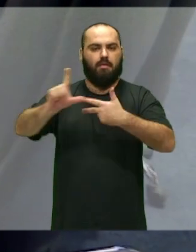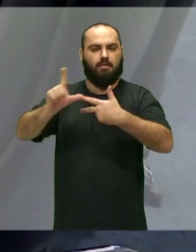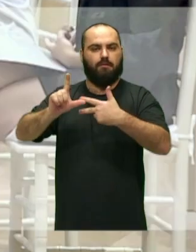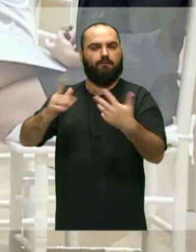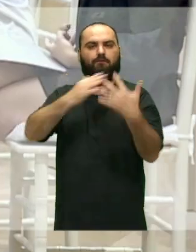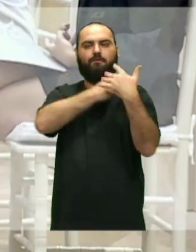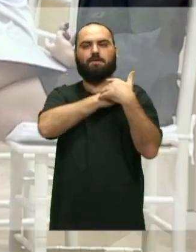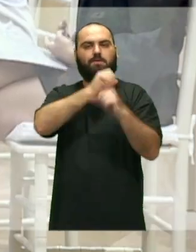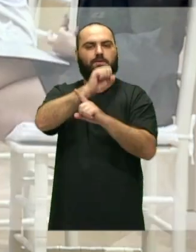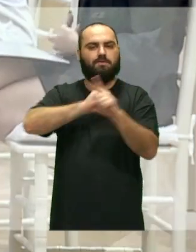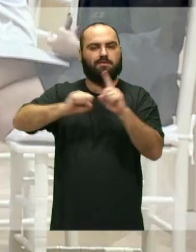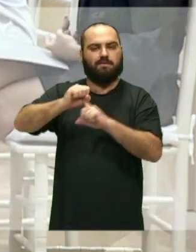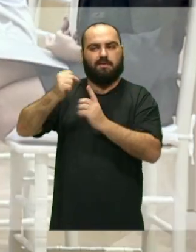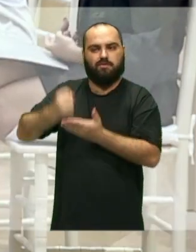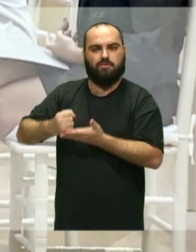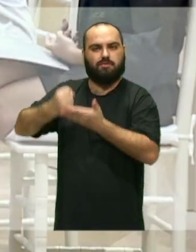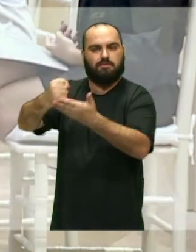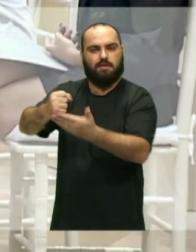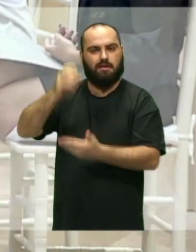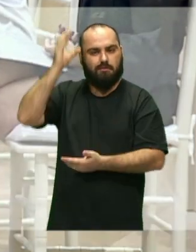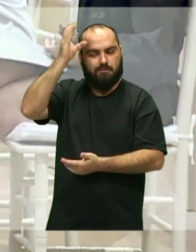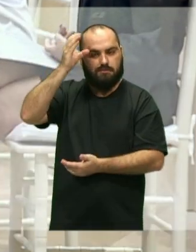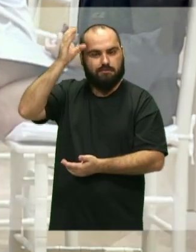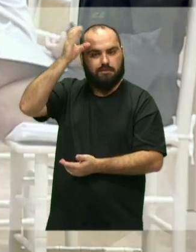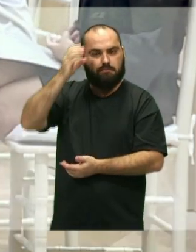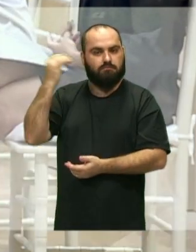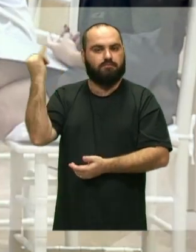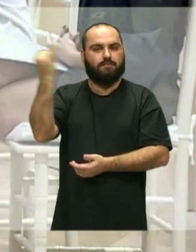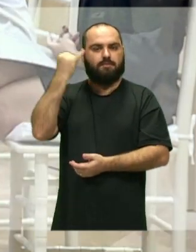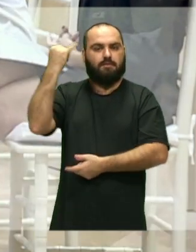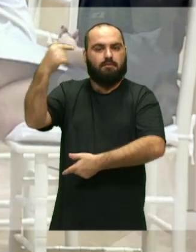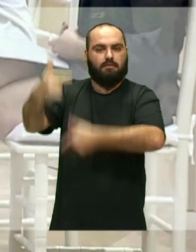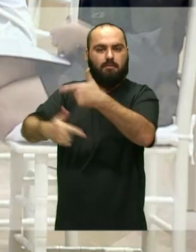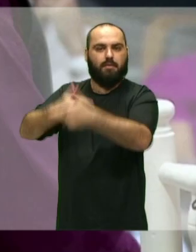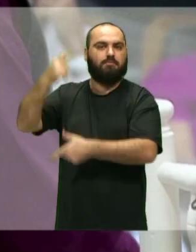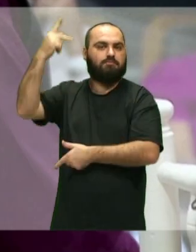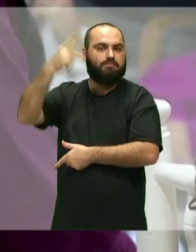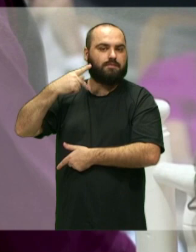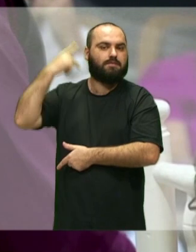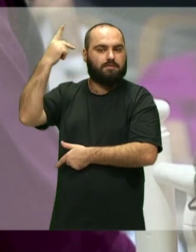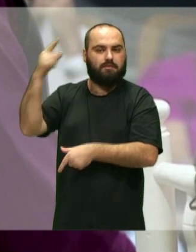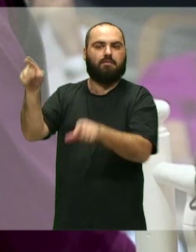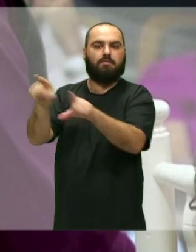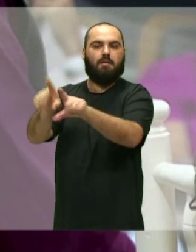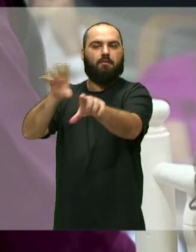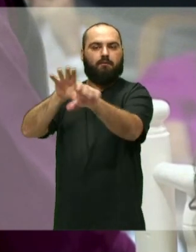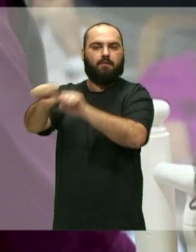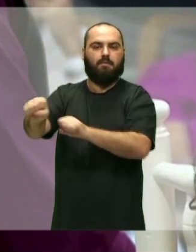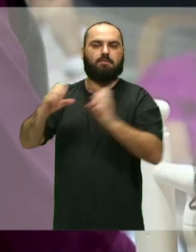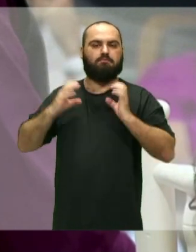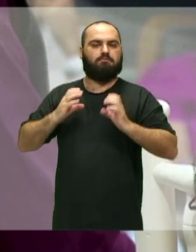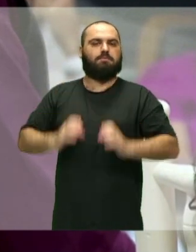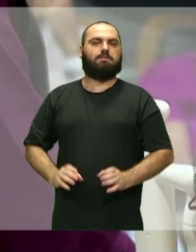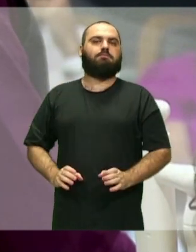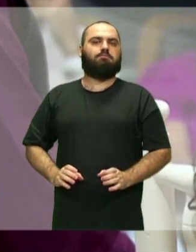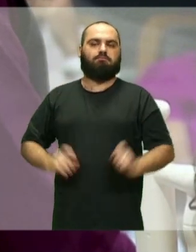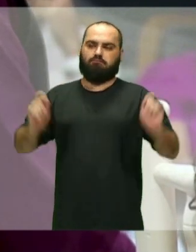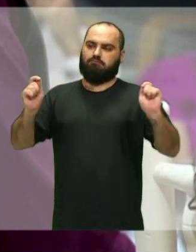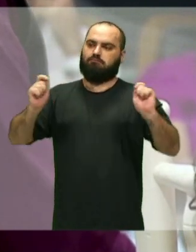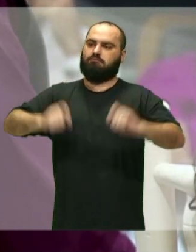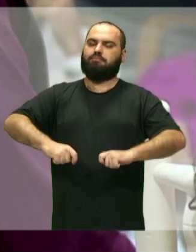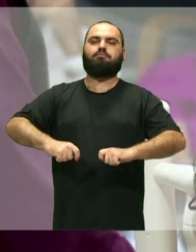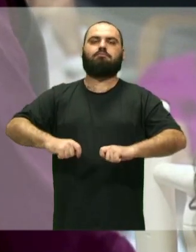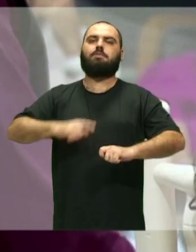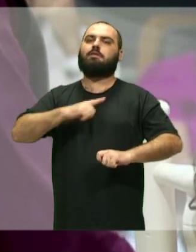social e ajudar a criar consciência sobre a importância do exercício da política e da formação de cidadãos comprometidos